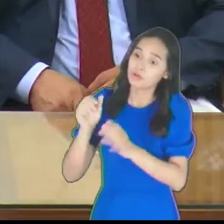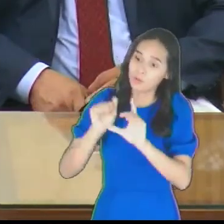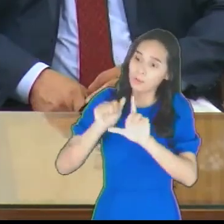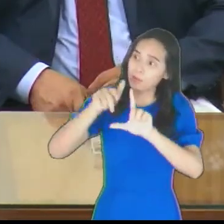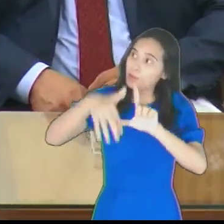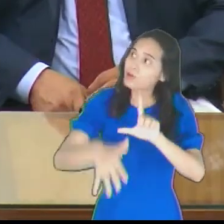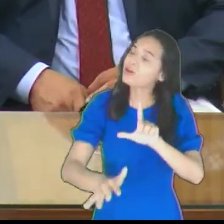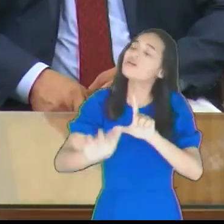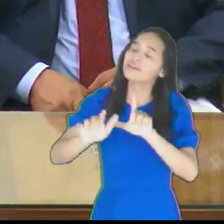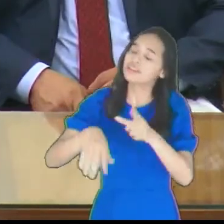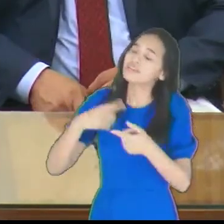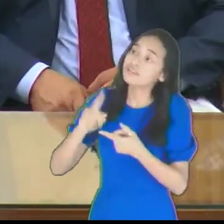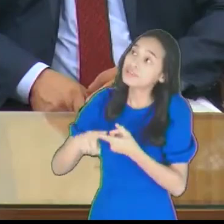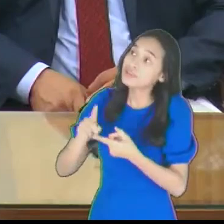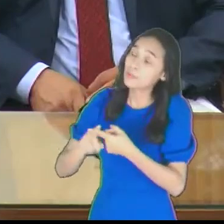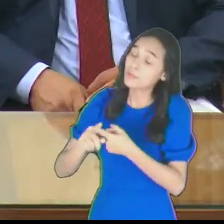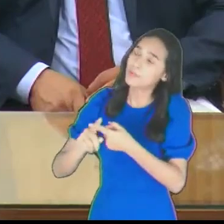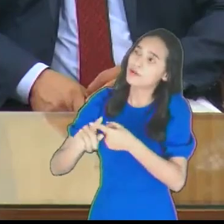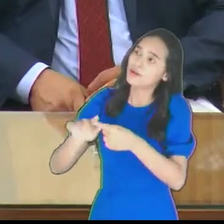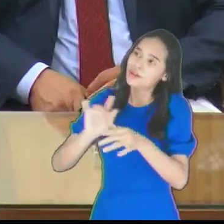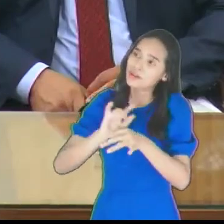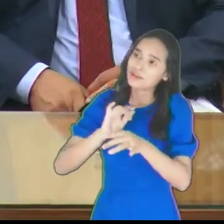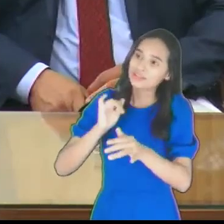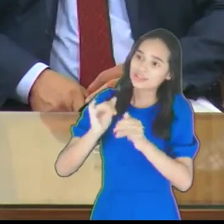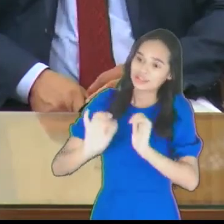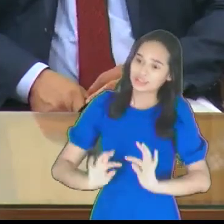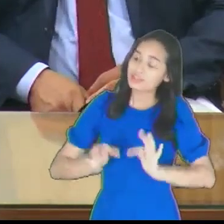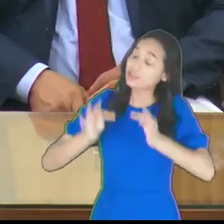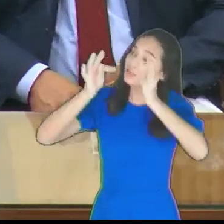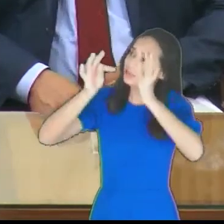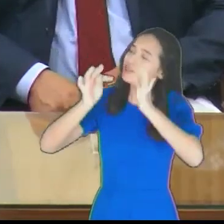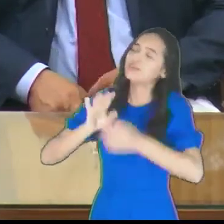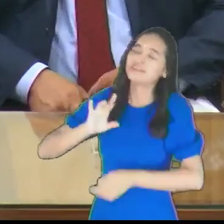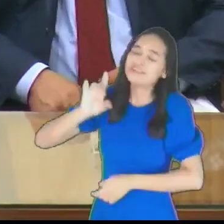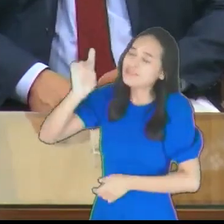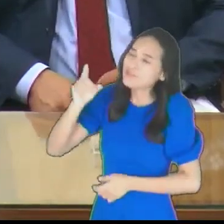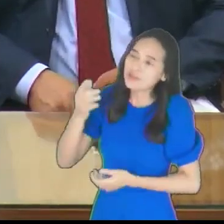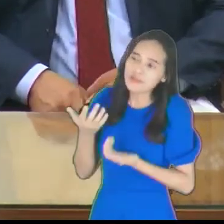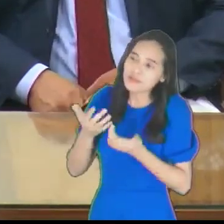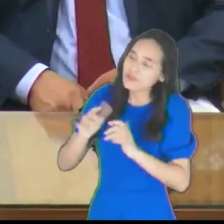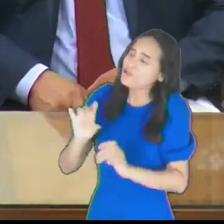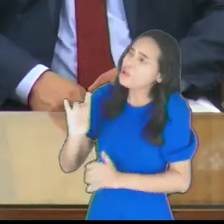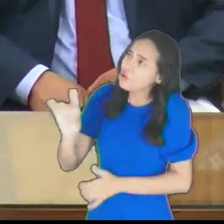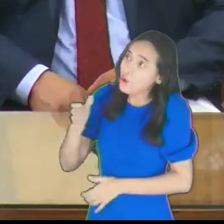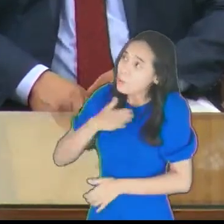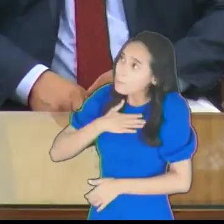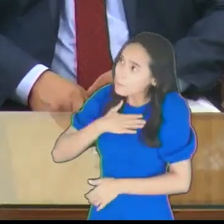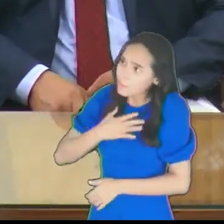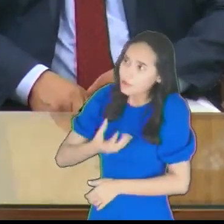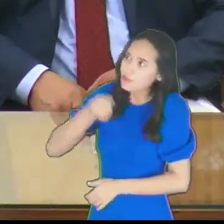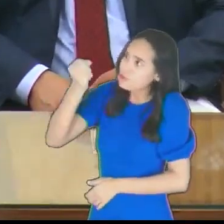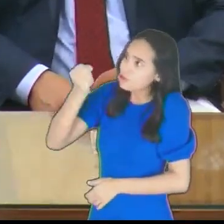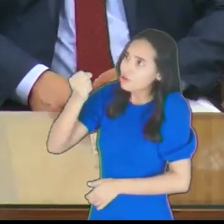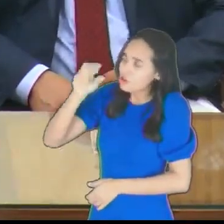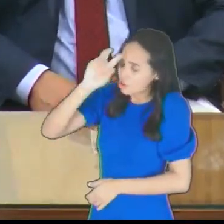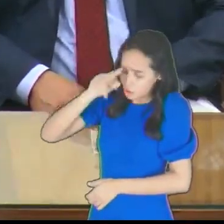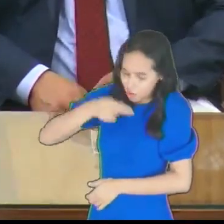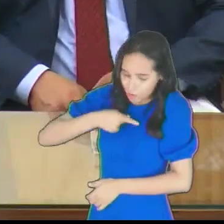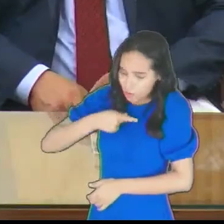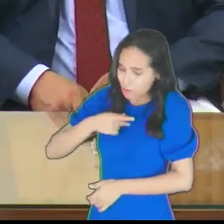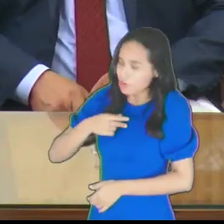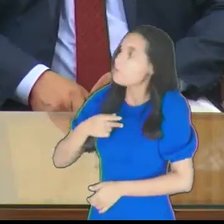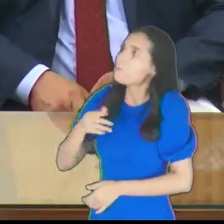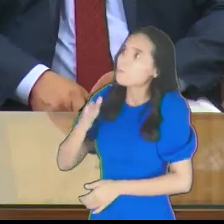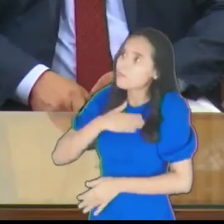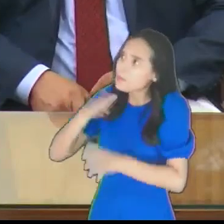está acontecendo com a tecnologia? Deus, eu não quero só a minha salvação, eu não quero só a minha